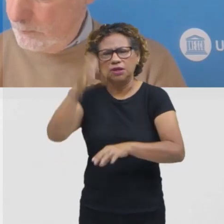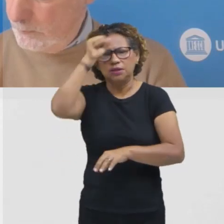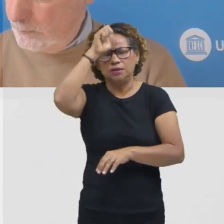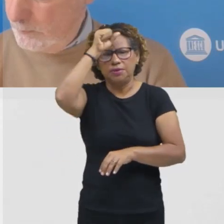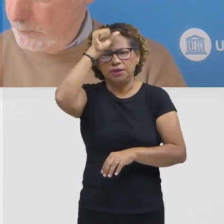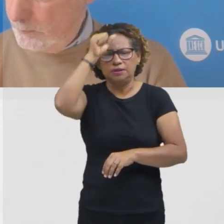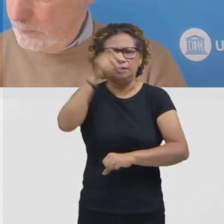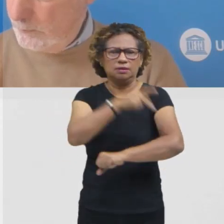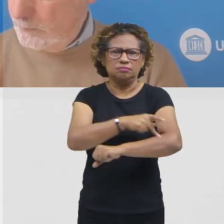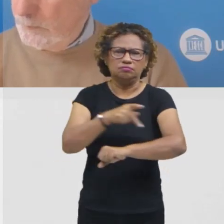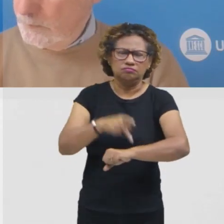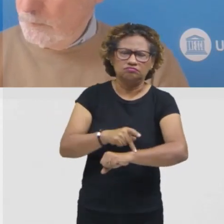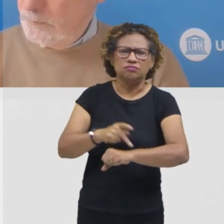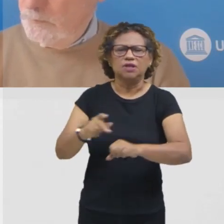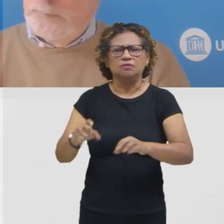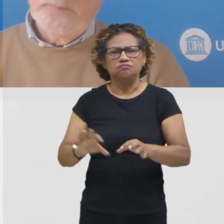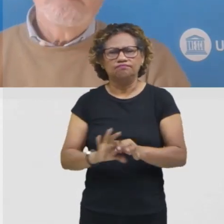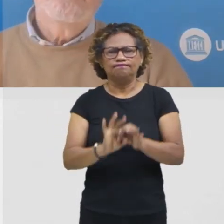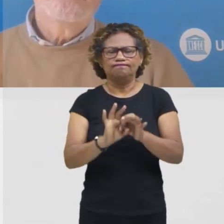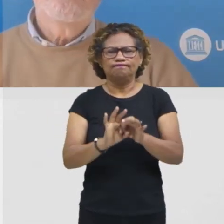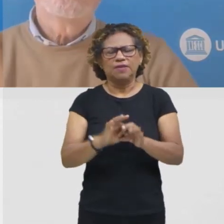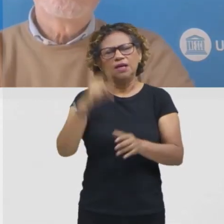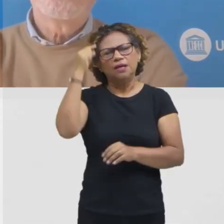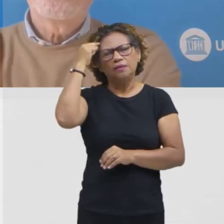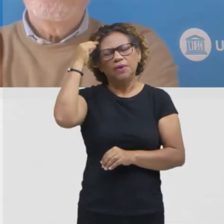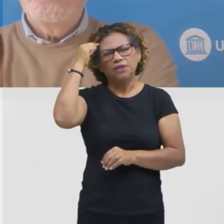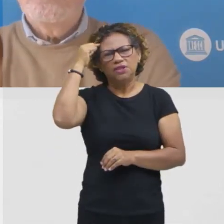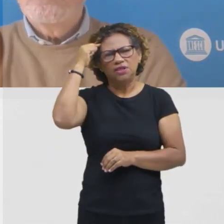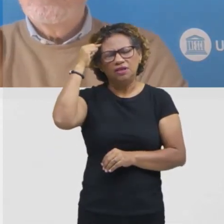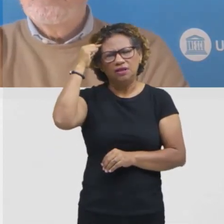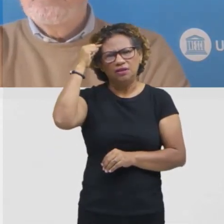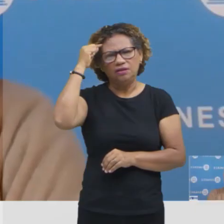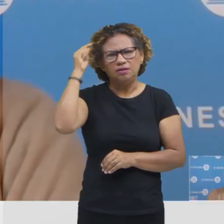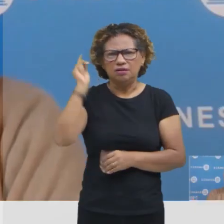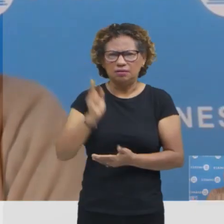relações pedagógicas que, imagina-se, não serão mais como antes?